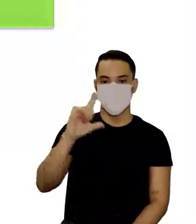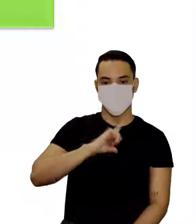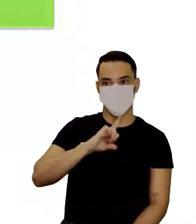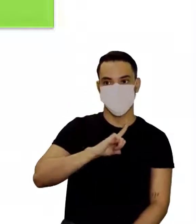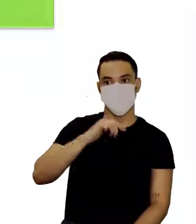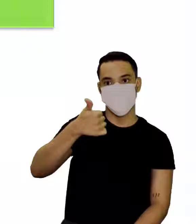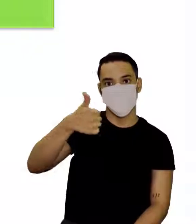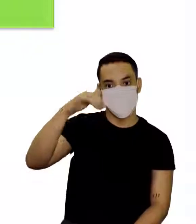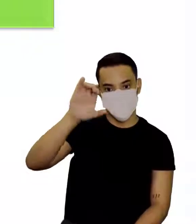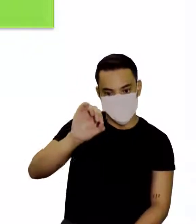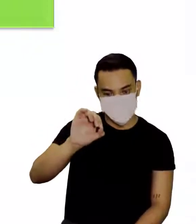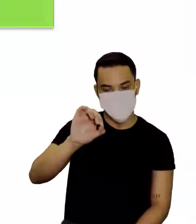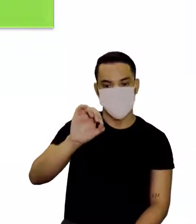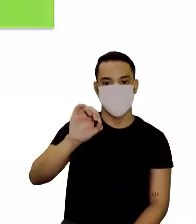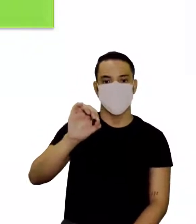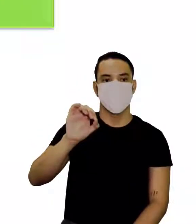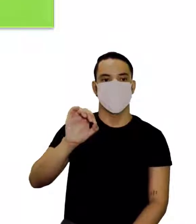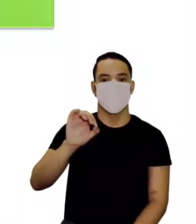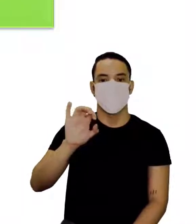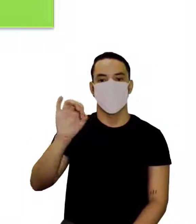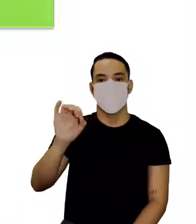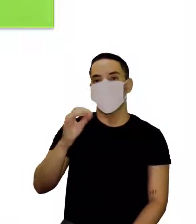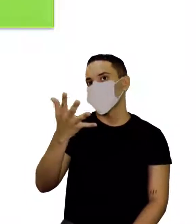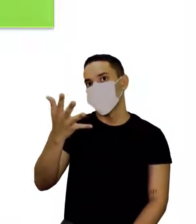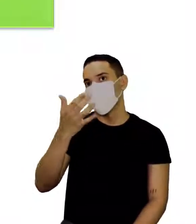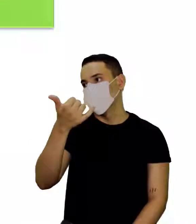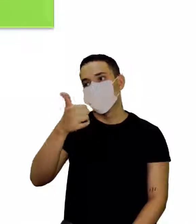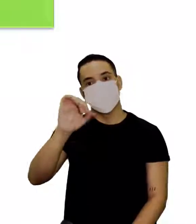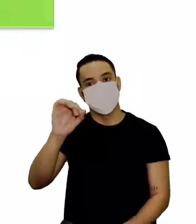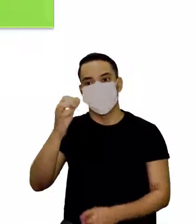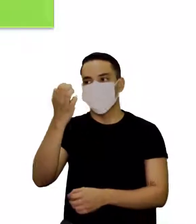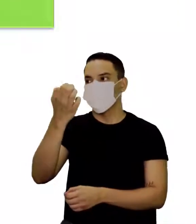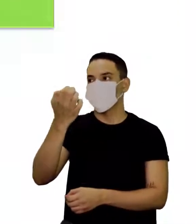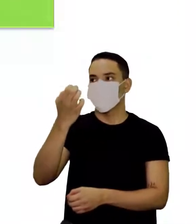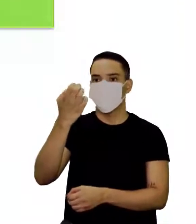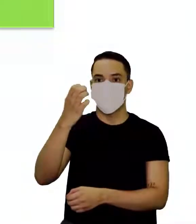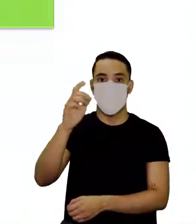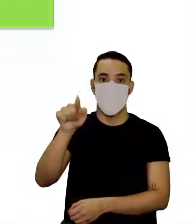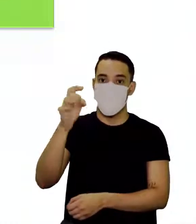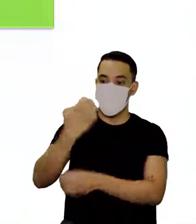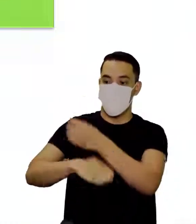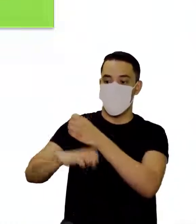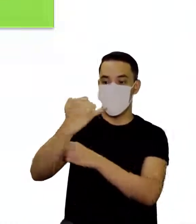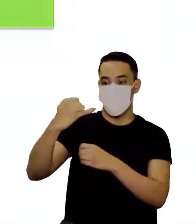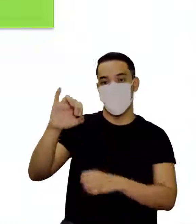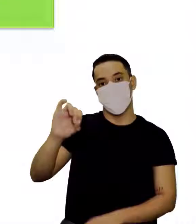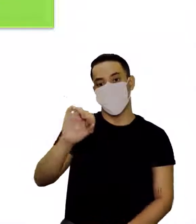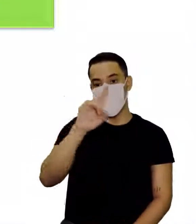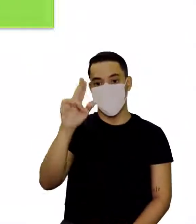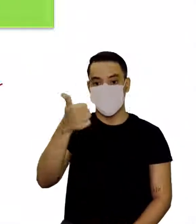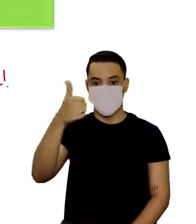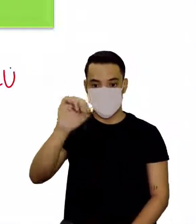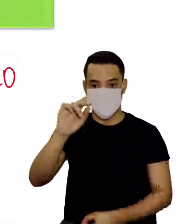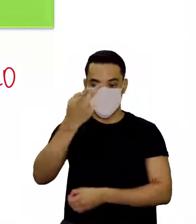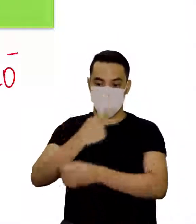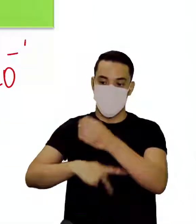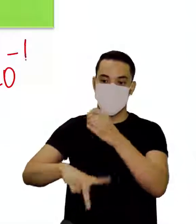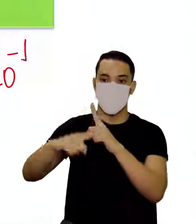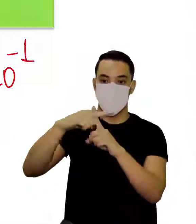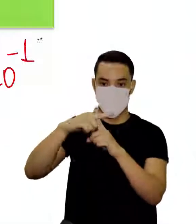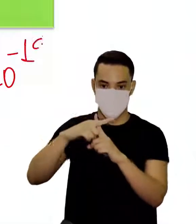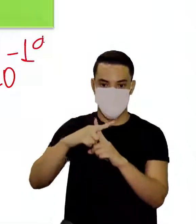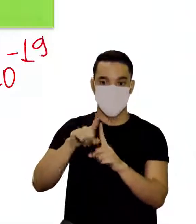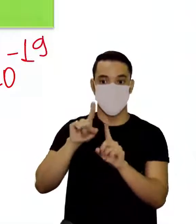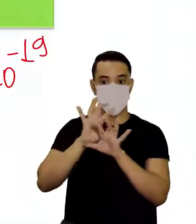10 elétrons ou 10 prótons, vai ser 10 vezes 1,6 vezes